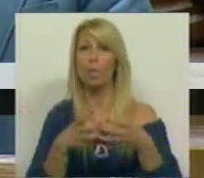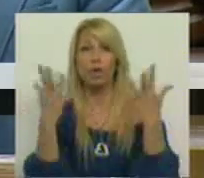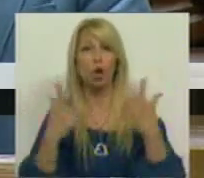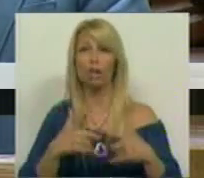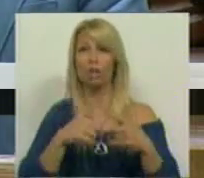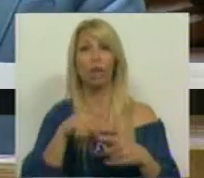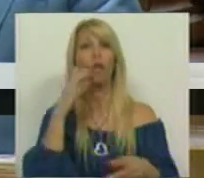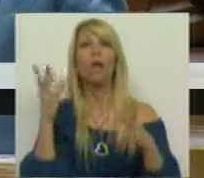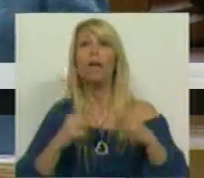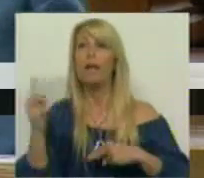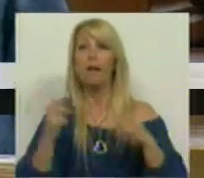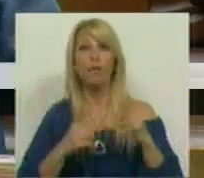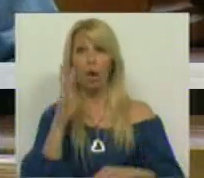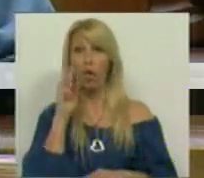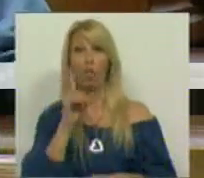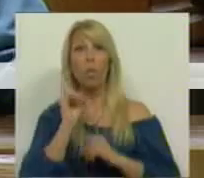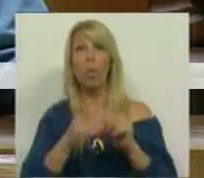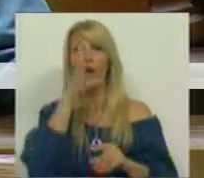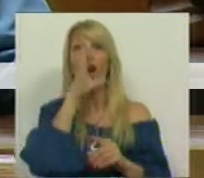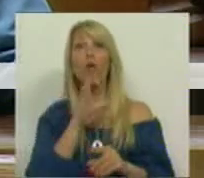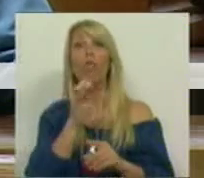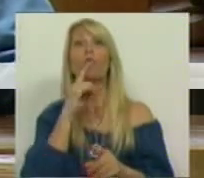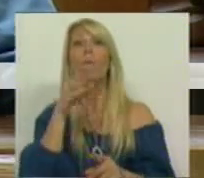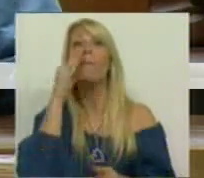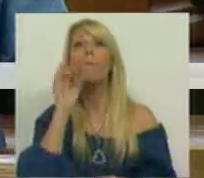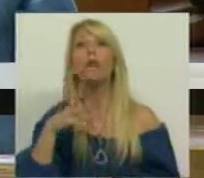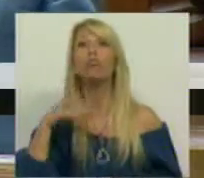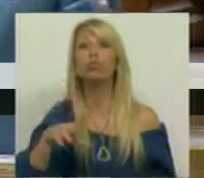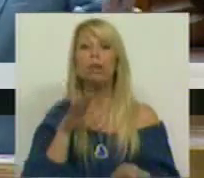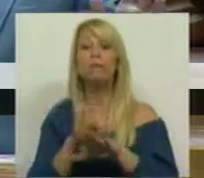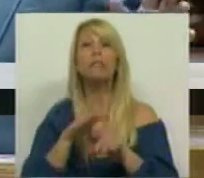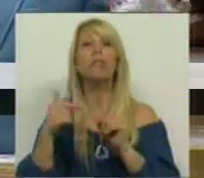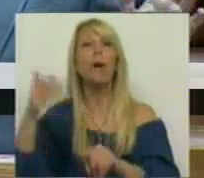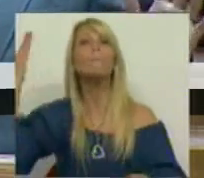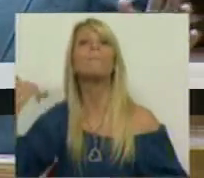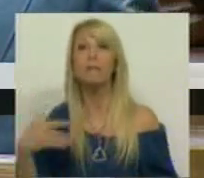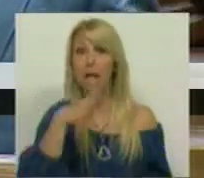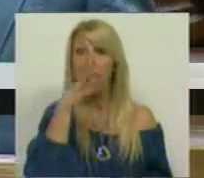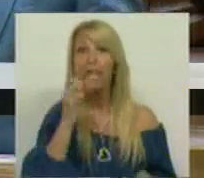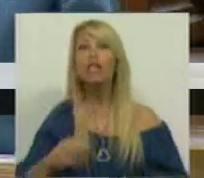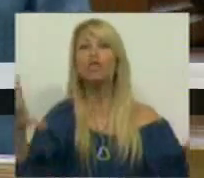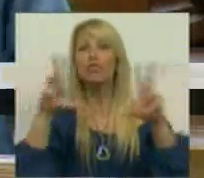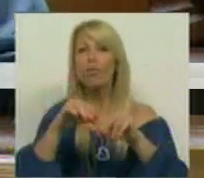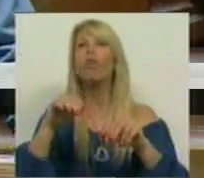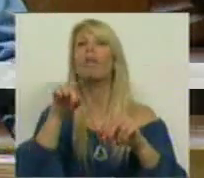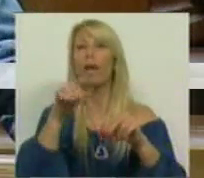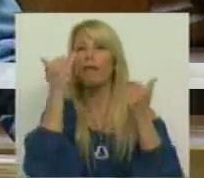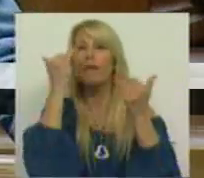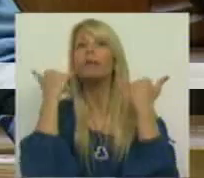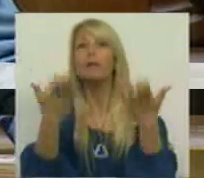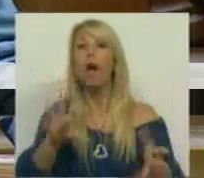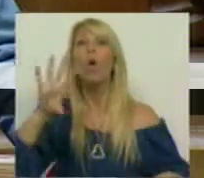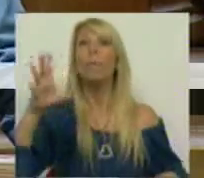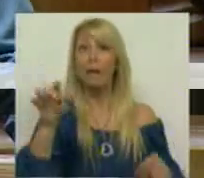foi a audição do Governador do Banco de Portugal na terça-feira passada. Ele deu uma novidade ao país, que é exatamente aquela